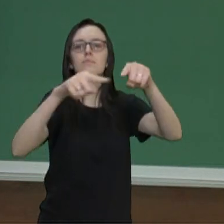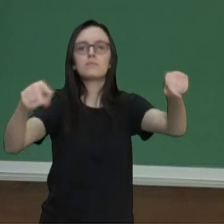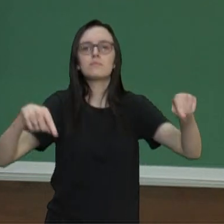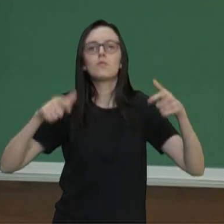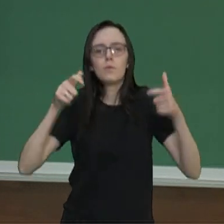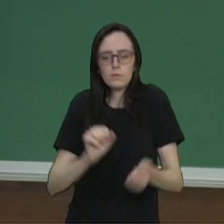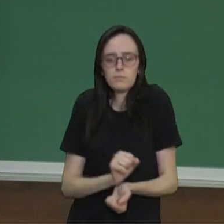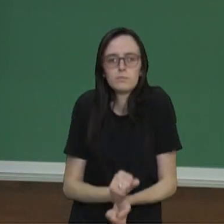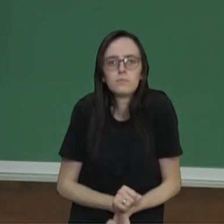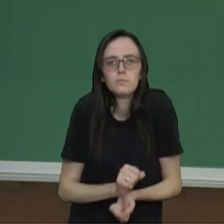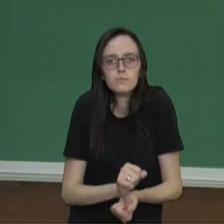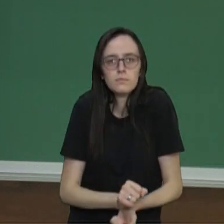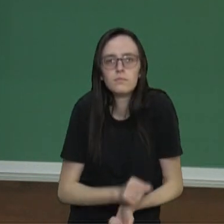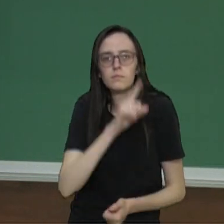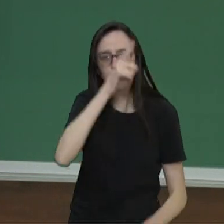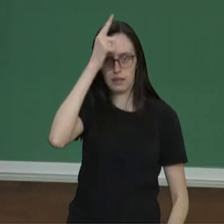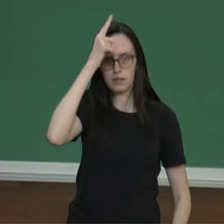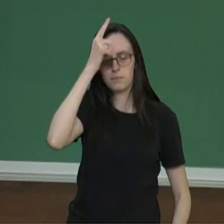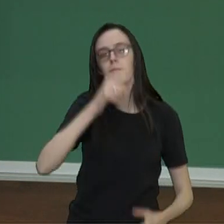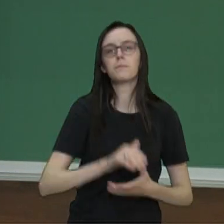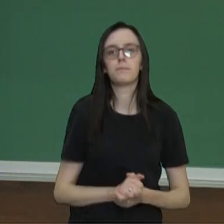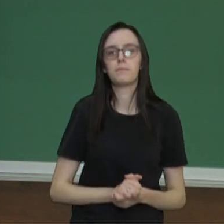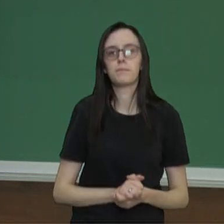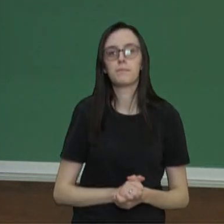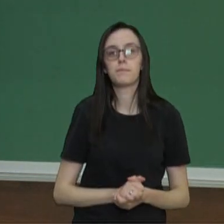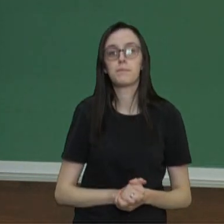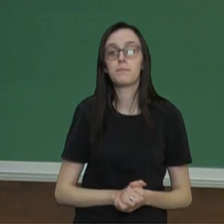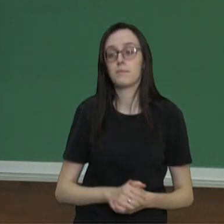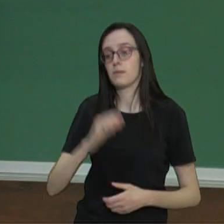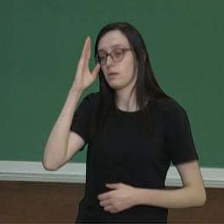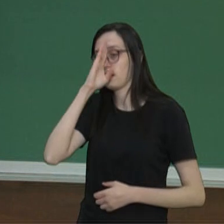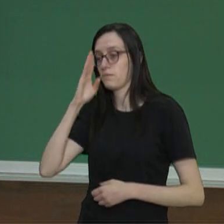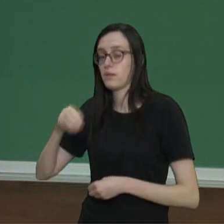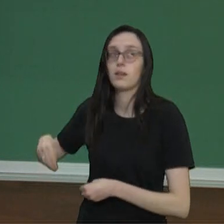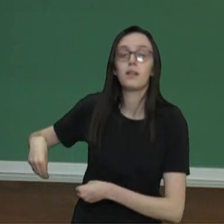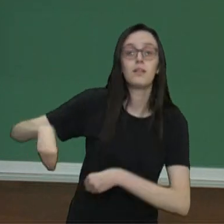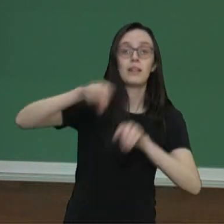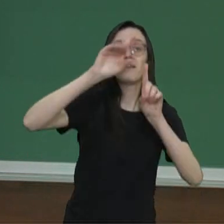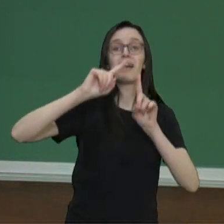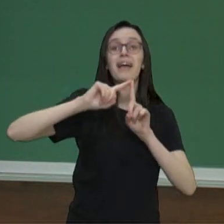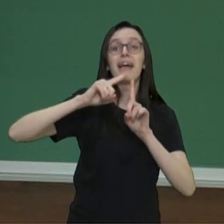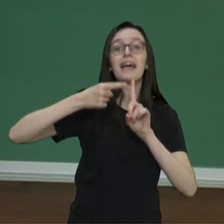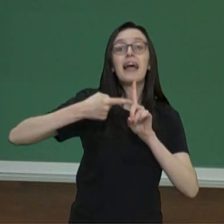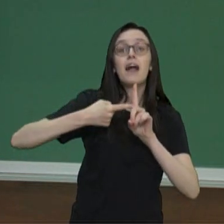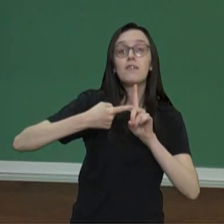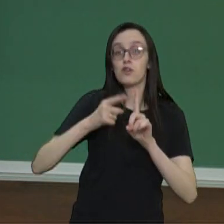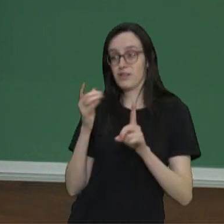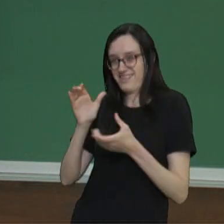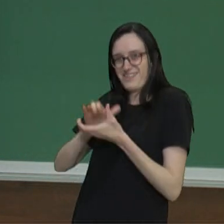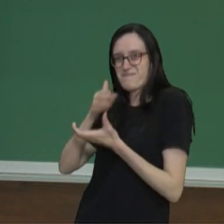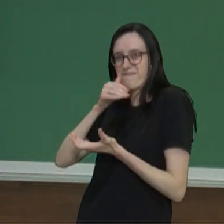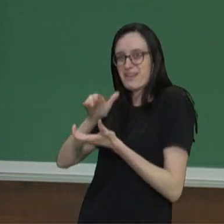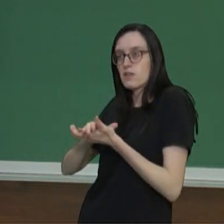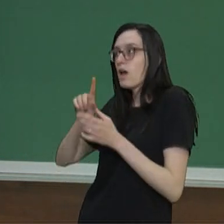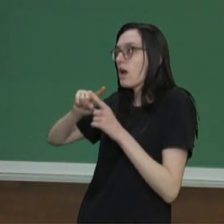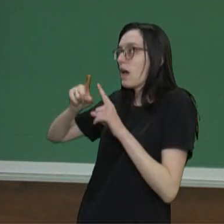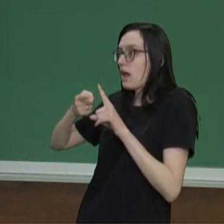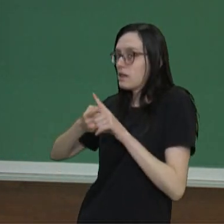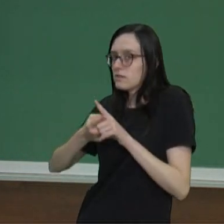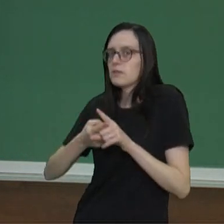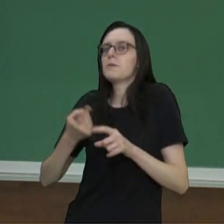concentração. Com um pequeno detalhe, ela foi mandada embora do Brasil grávida do Luiz Carlos Prestes. Então você